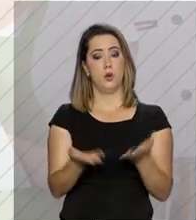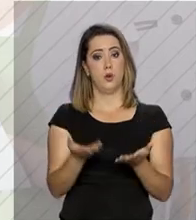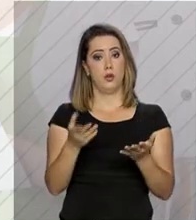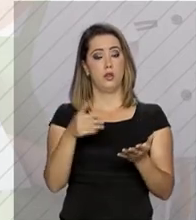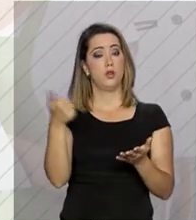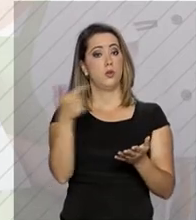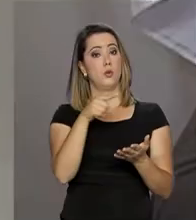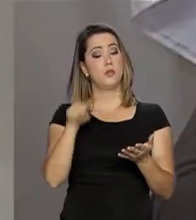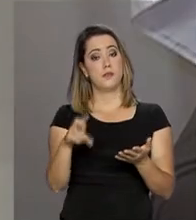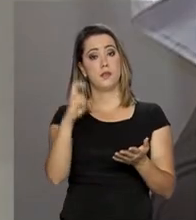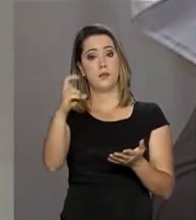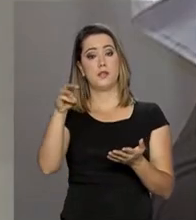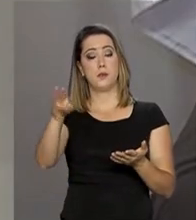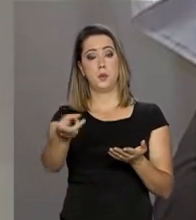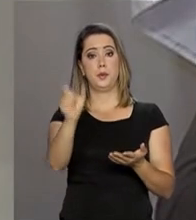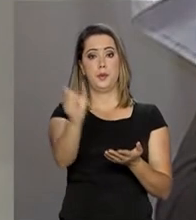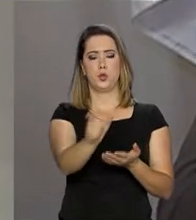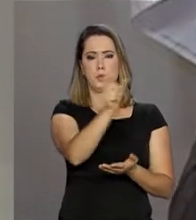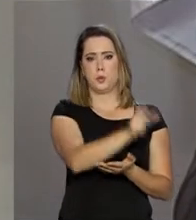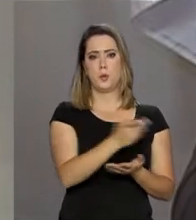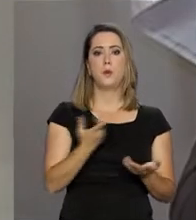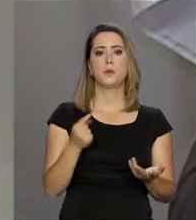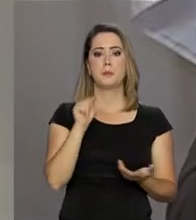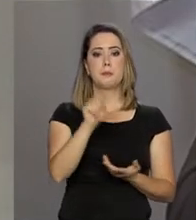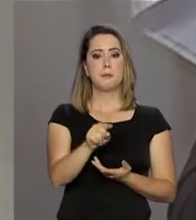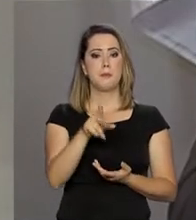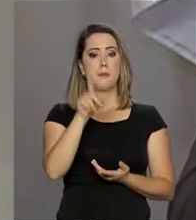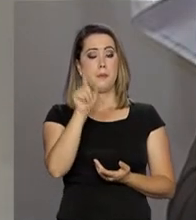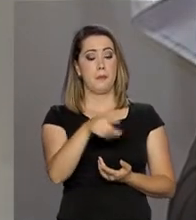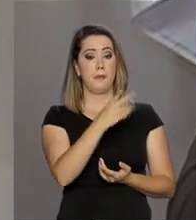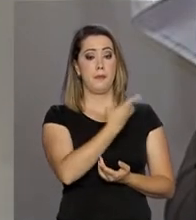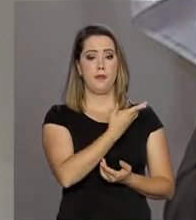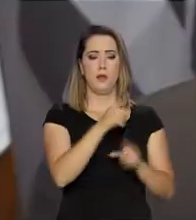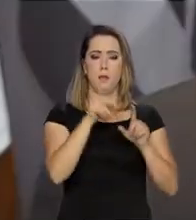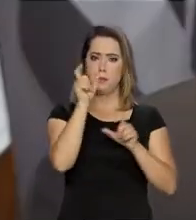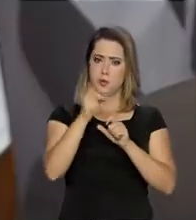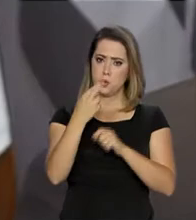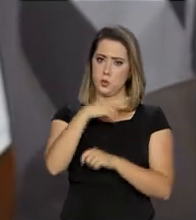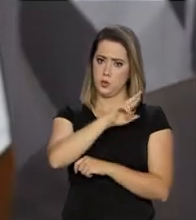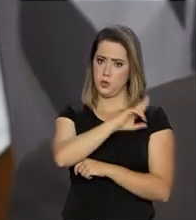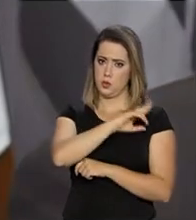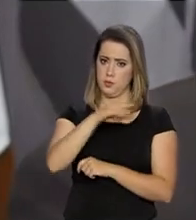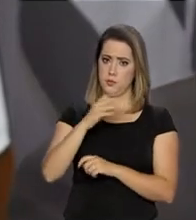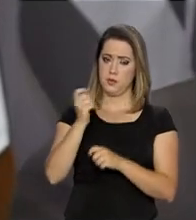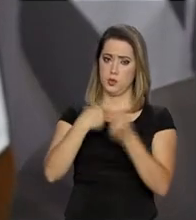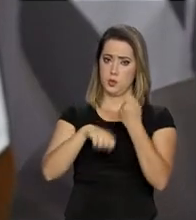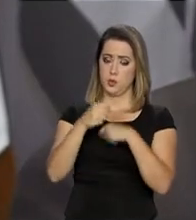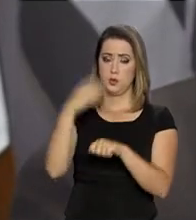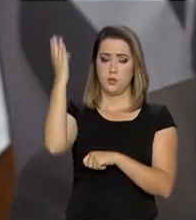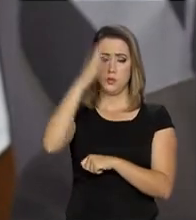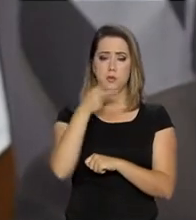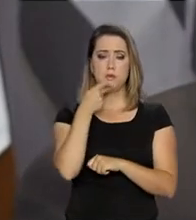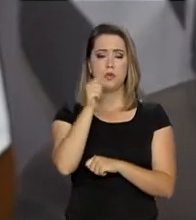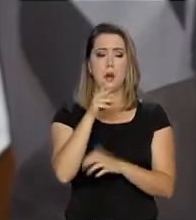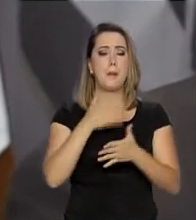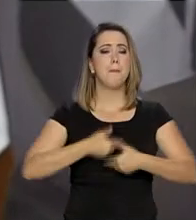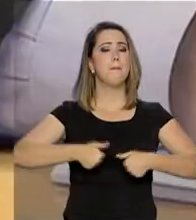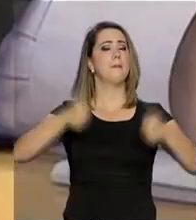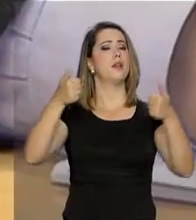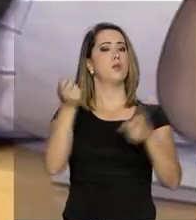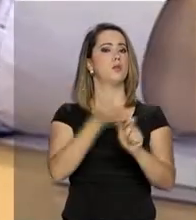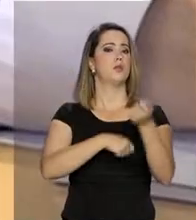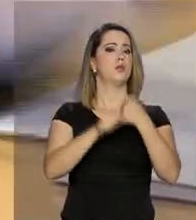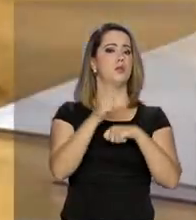meio de pessoas resultado na opinião do vice-presidente da ordem dos economistas do brasil a melhora do ambiente econômico e de